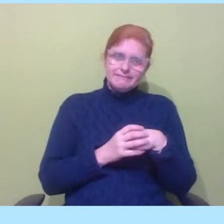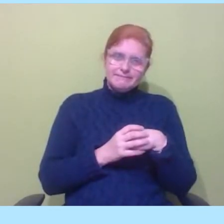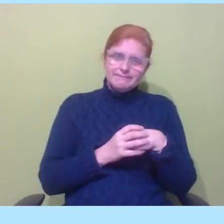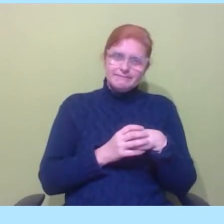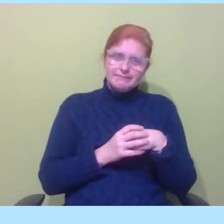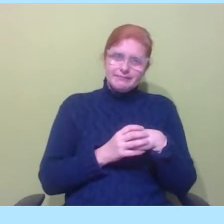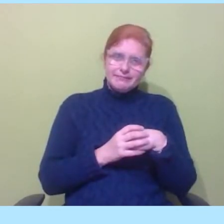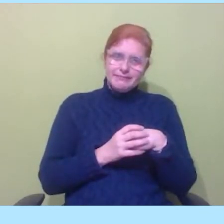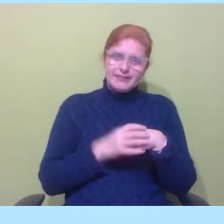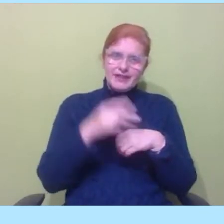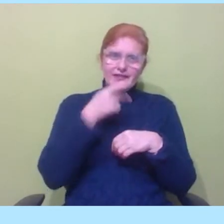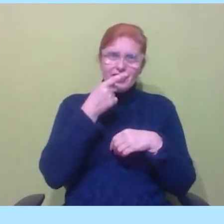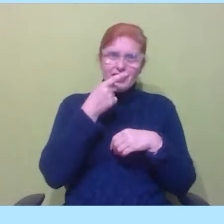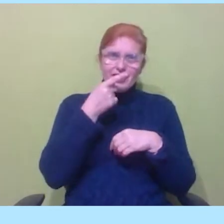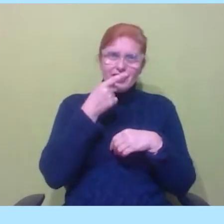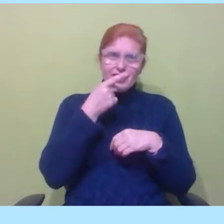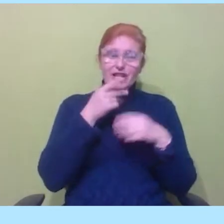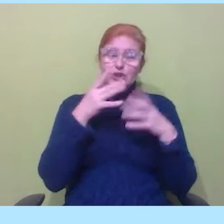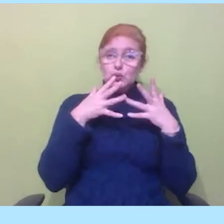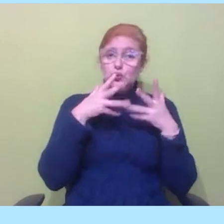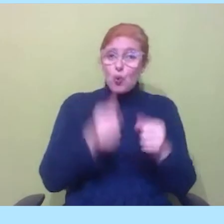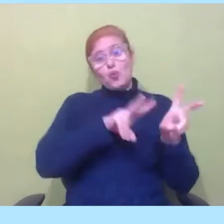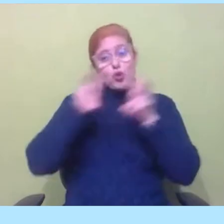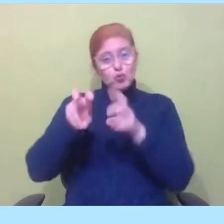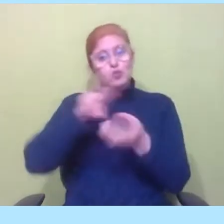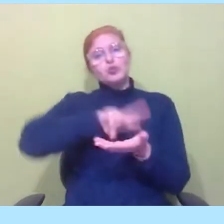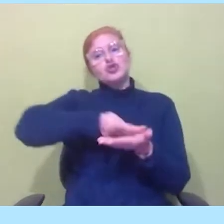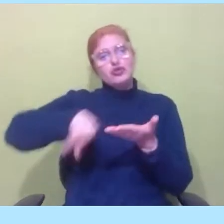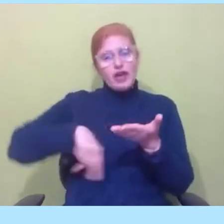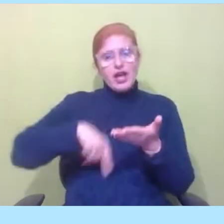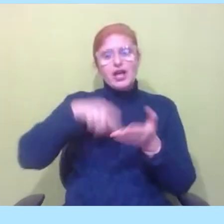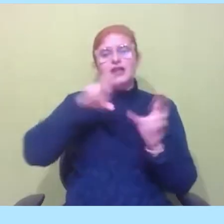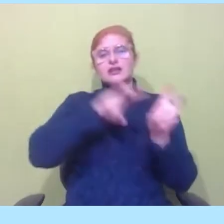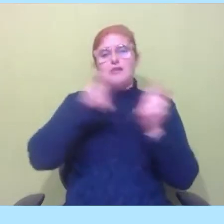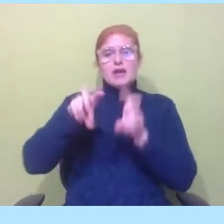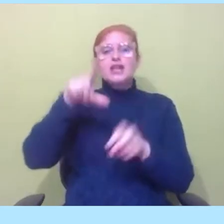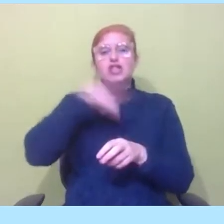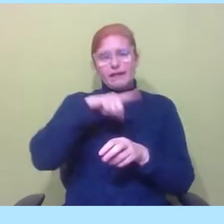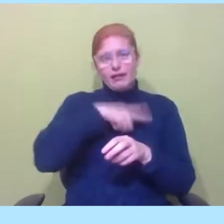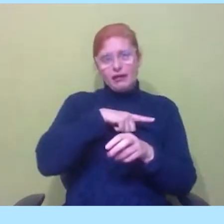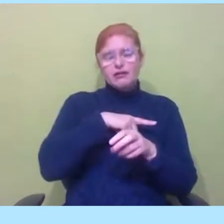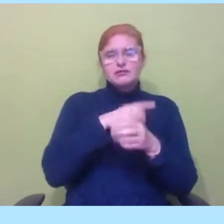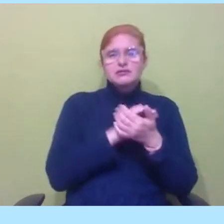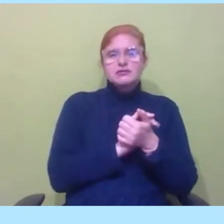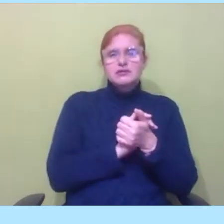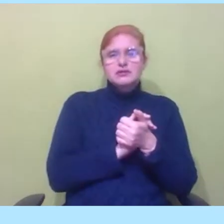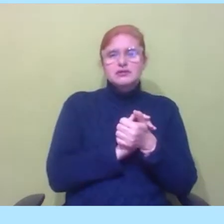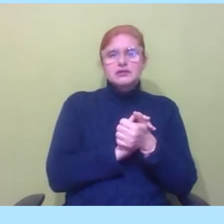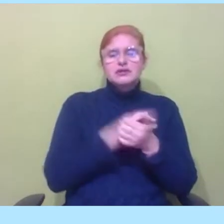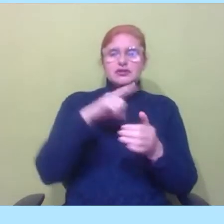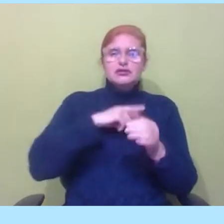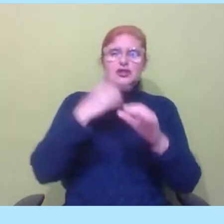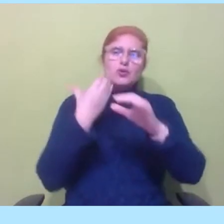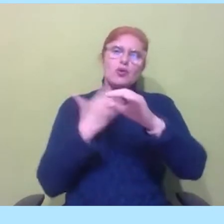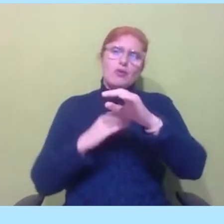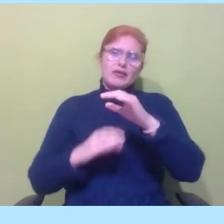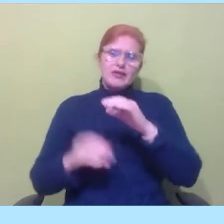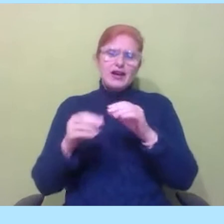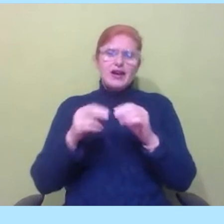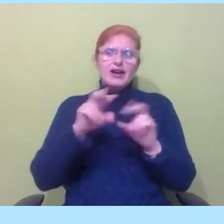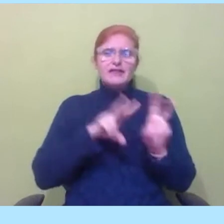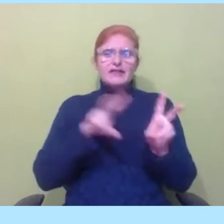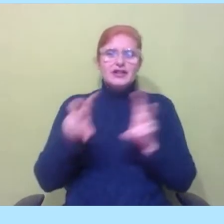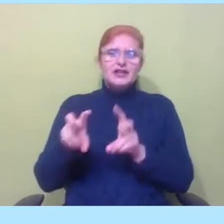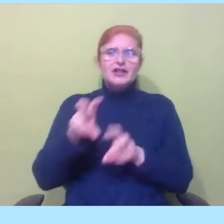falar sobre todos os assuntos diversos que esse tema pode trazer, né? Tiveram comentários aqui que falaram sobre o